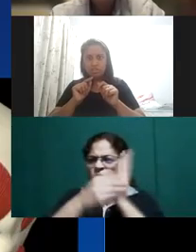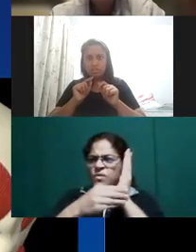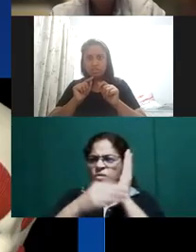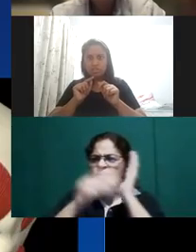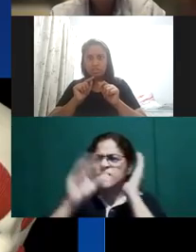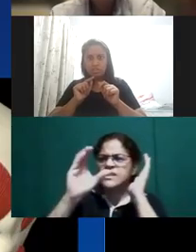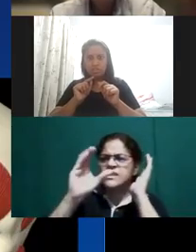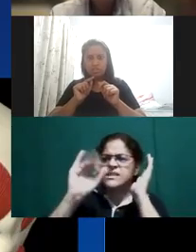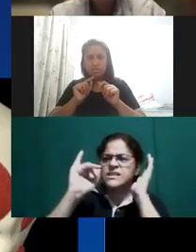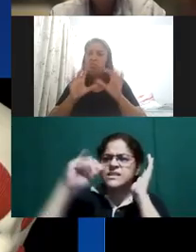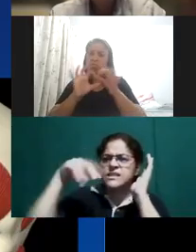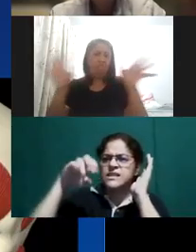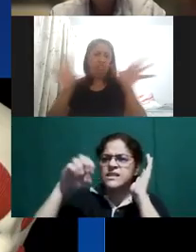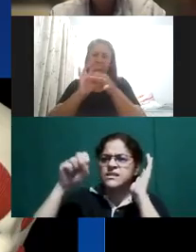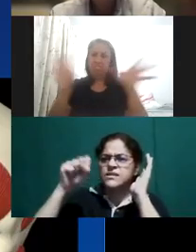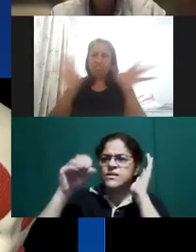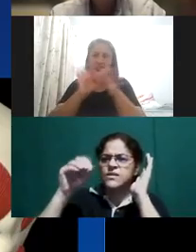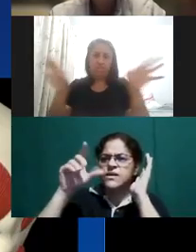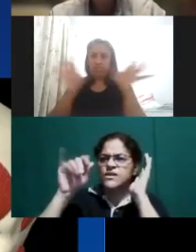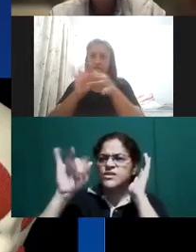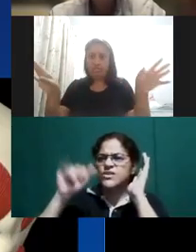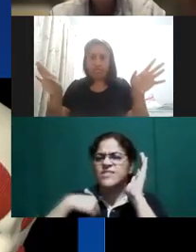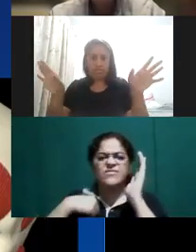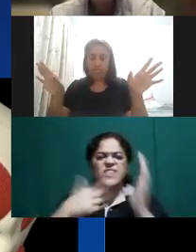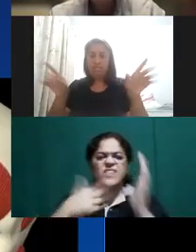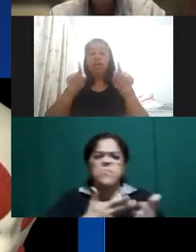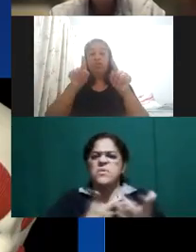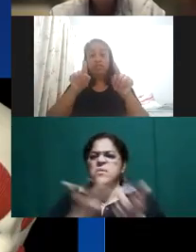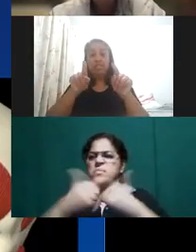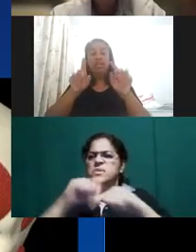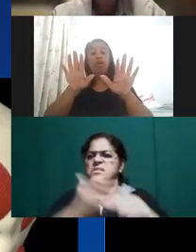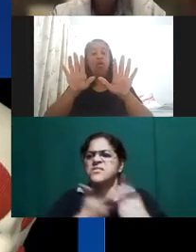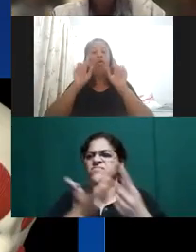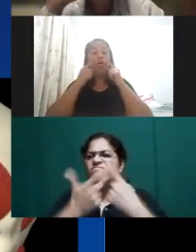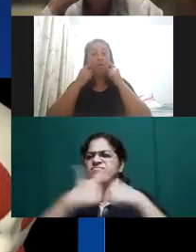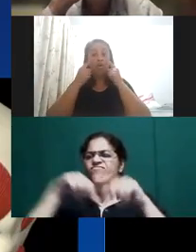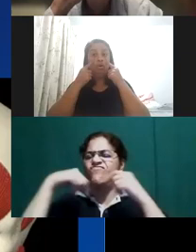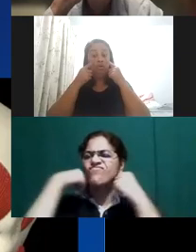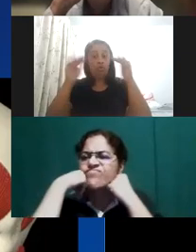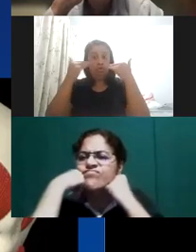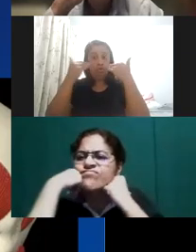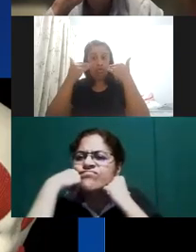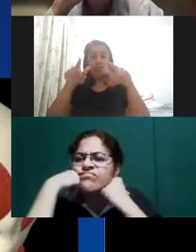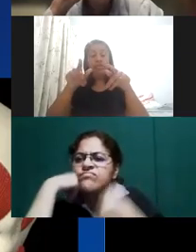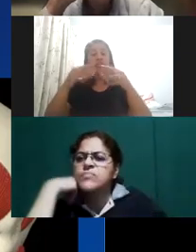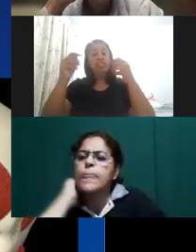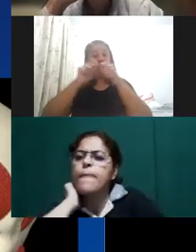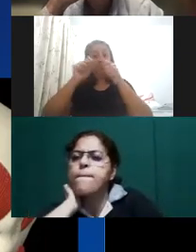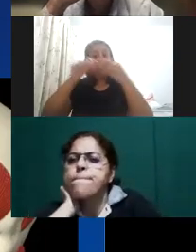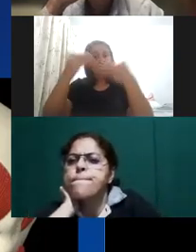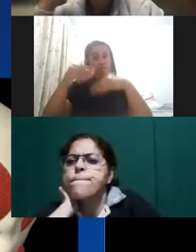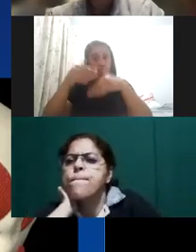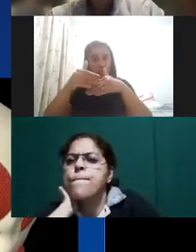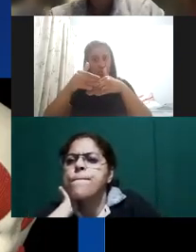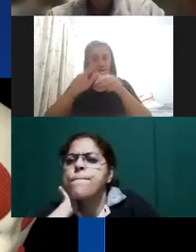ricardo@portalnef.com.br. Tá. Tá legal? Manda direitinho, na hora, até 10 horas, assim, depois. Tá.